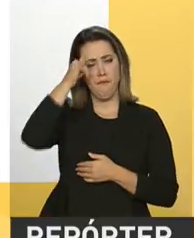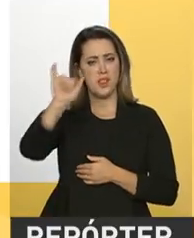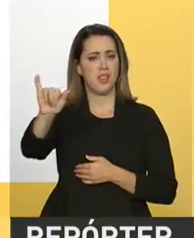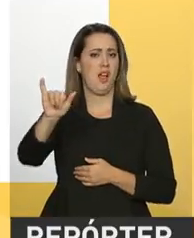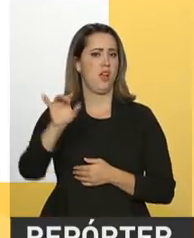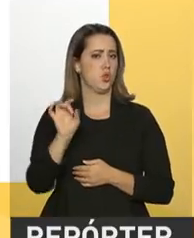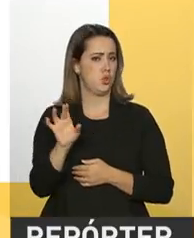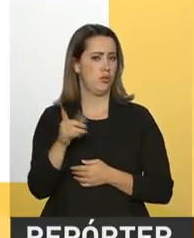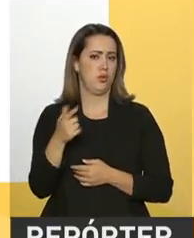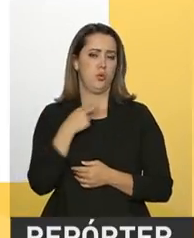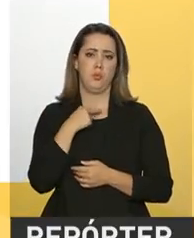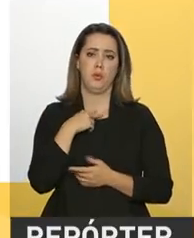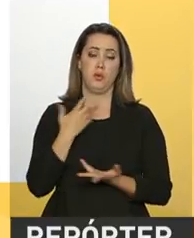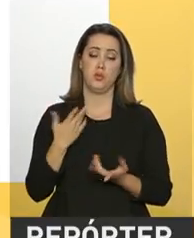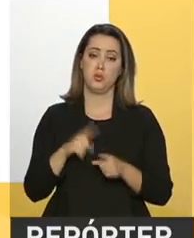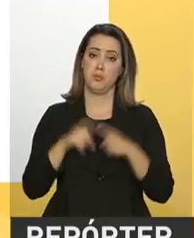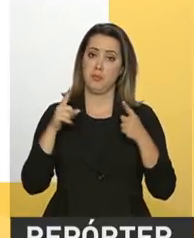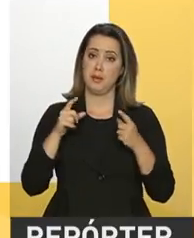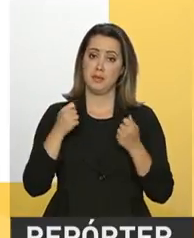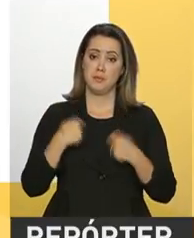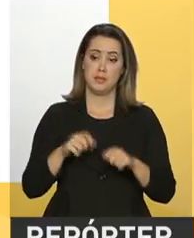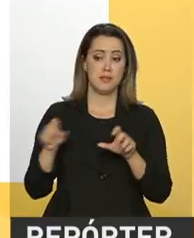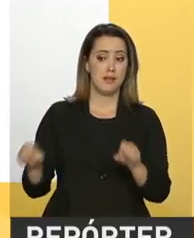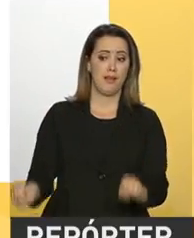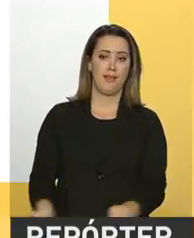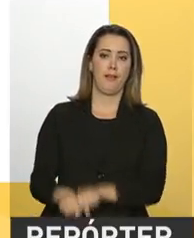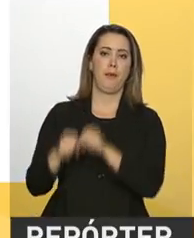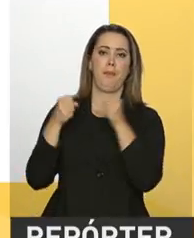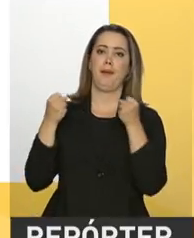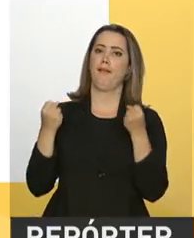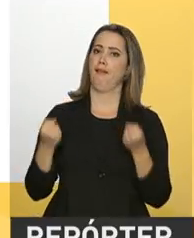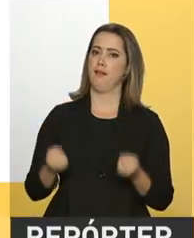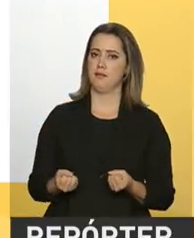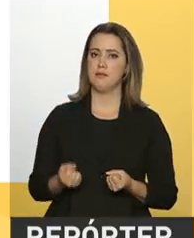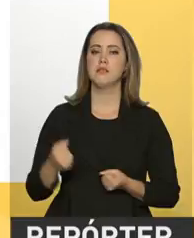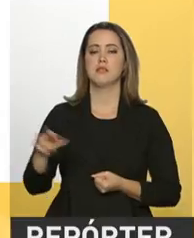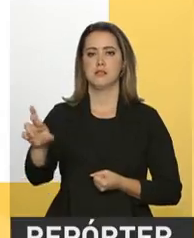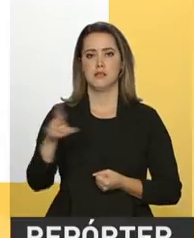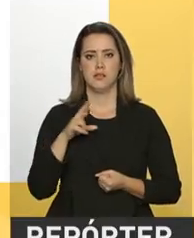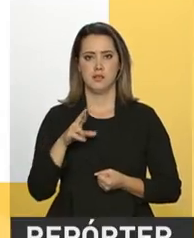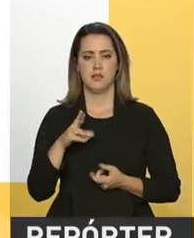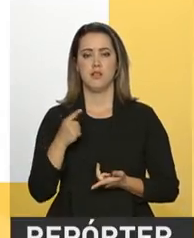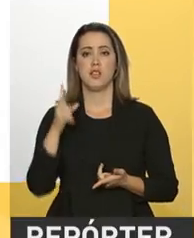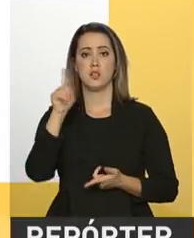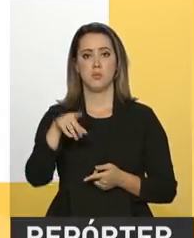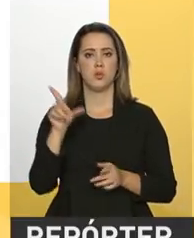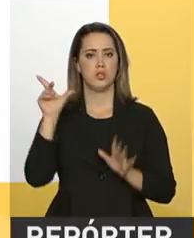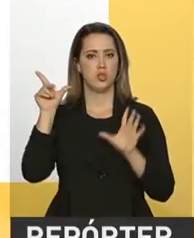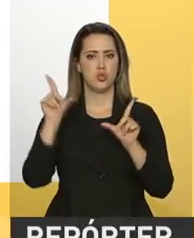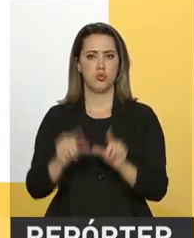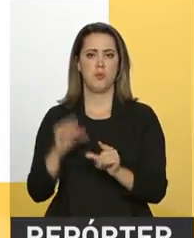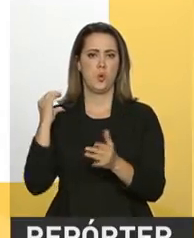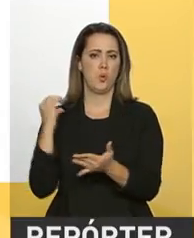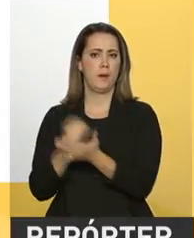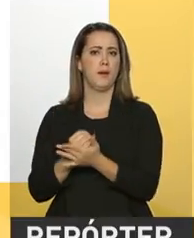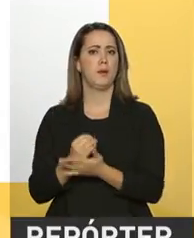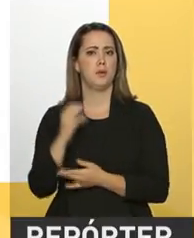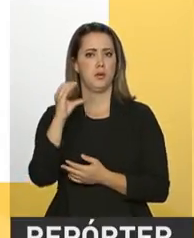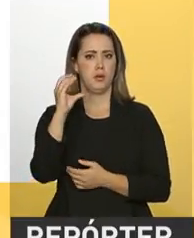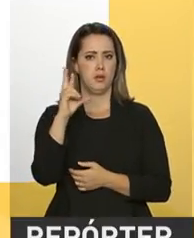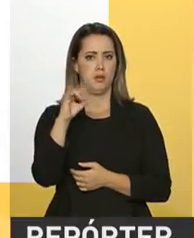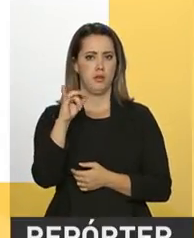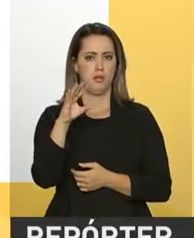é atingir a capacidade operacional o resultado é de exigir a liberdade não se esqueça quando você